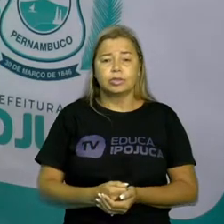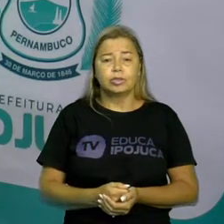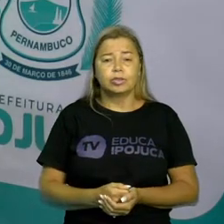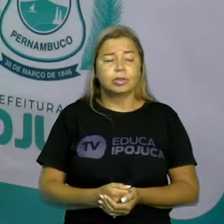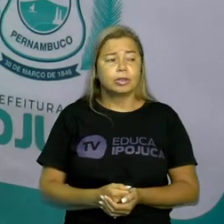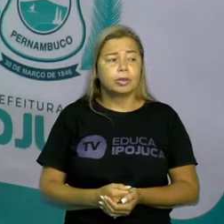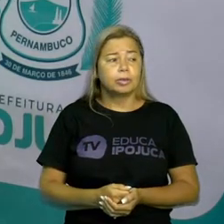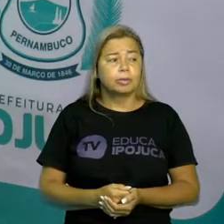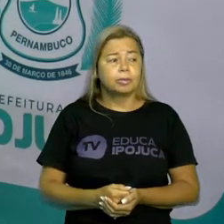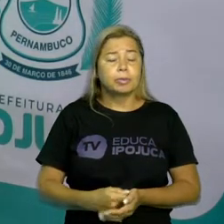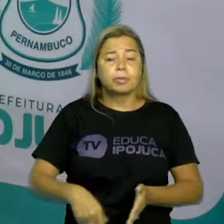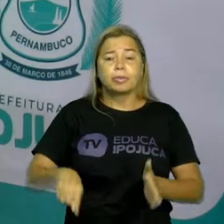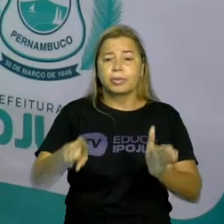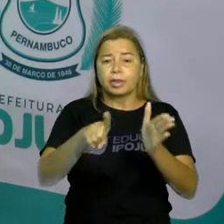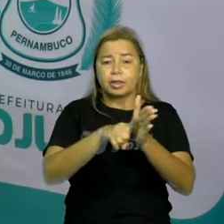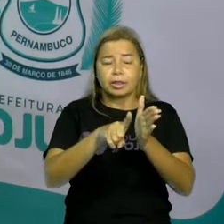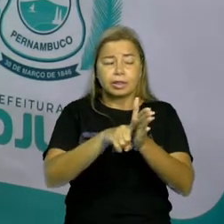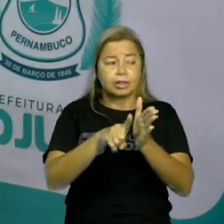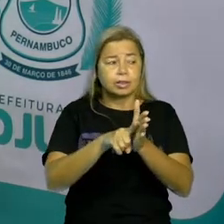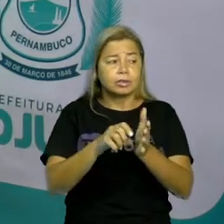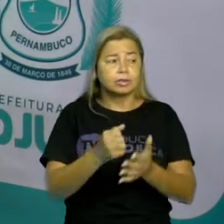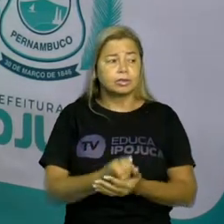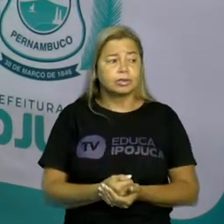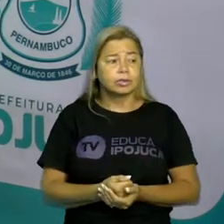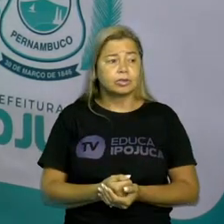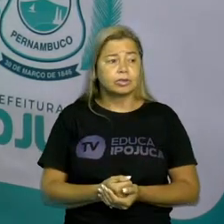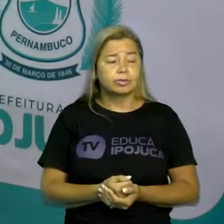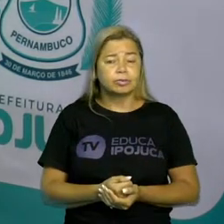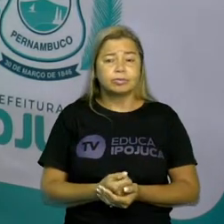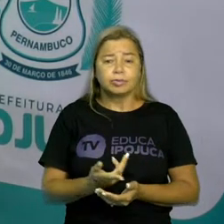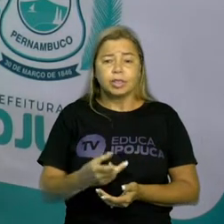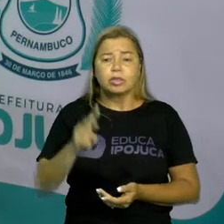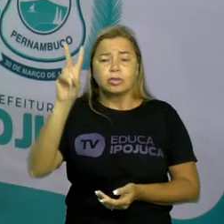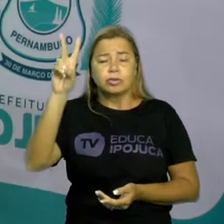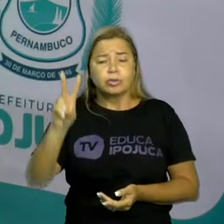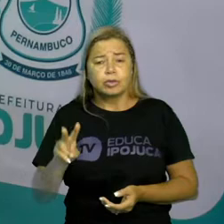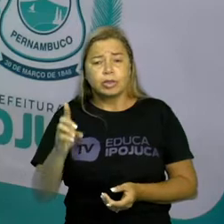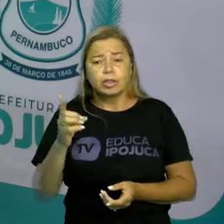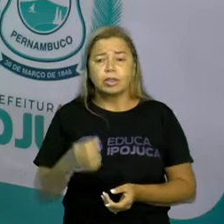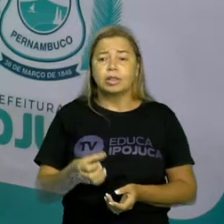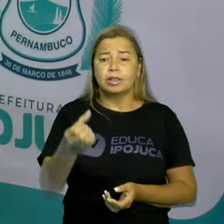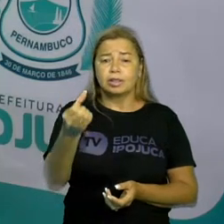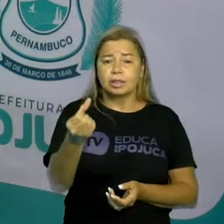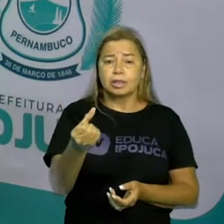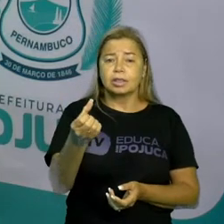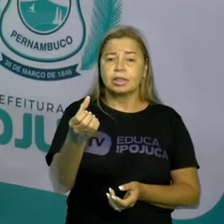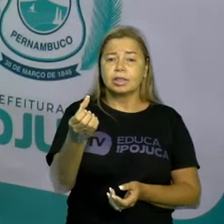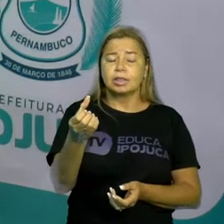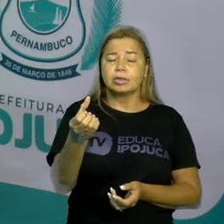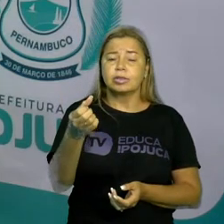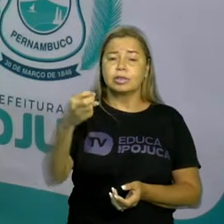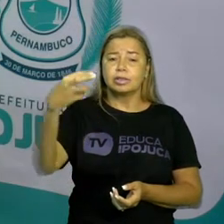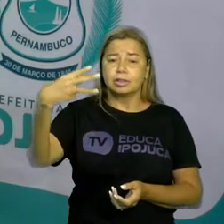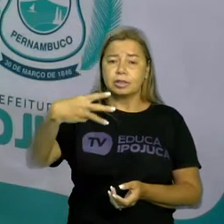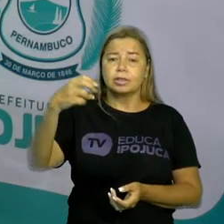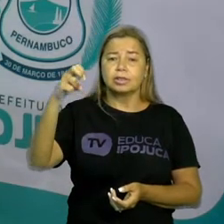aqui, vou colocar o sinalzinho de menos e vou diminuir o valor que eu encontrei, que é